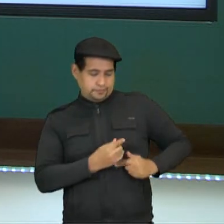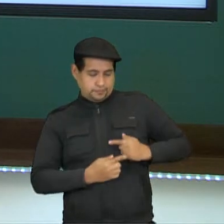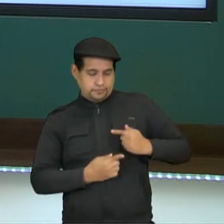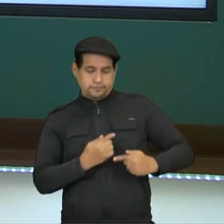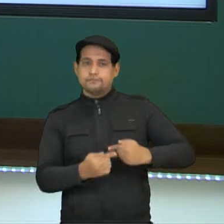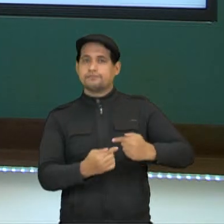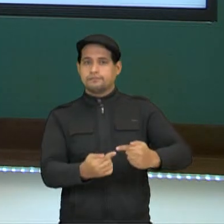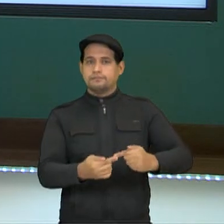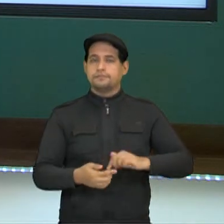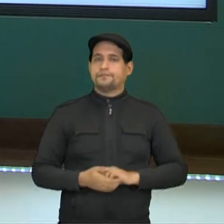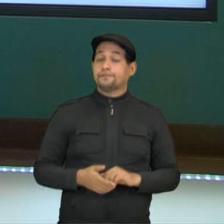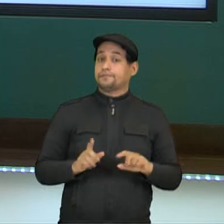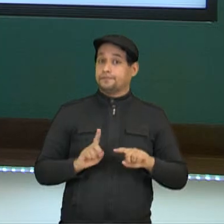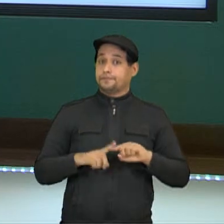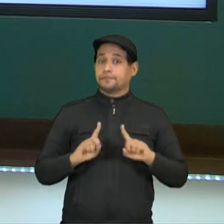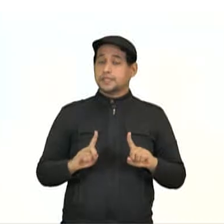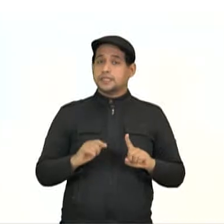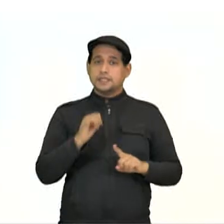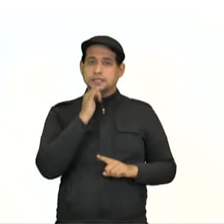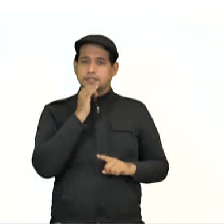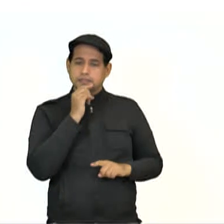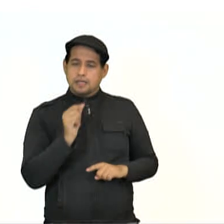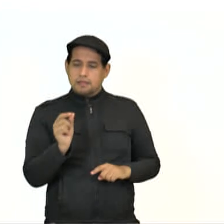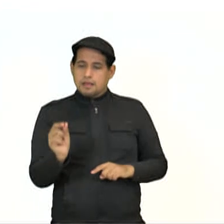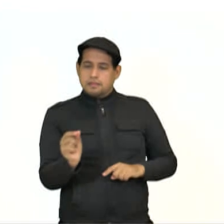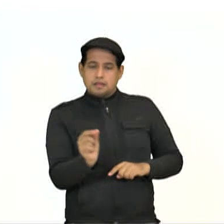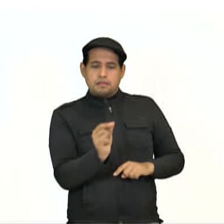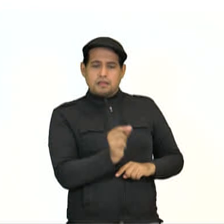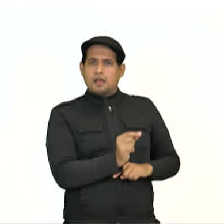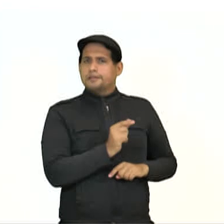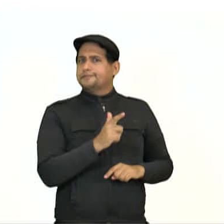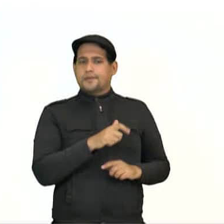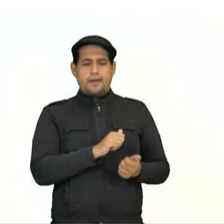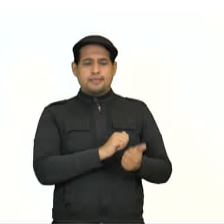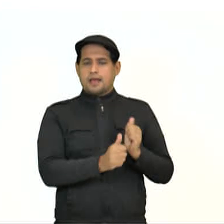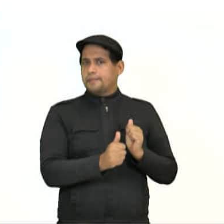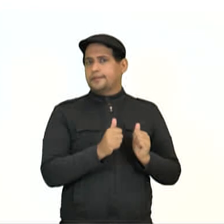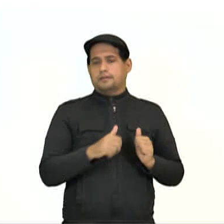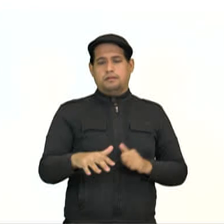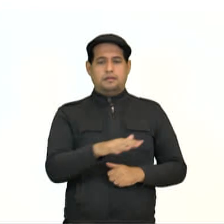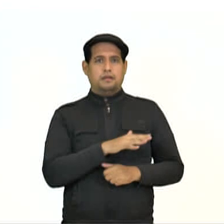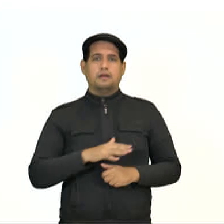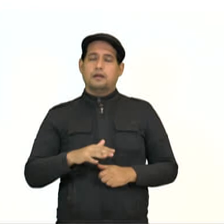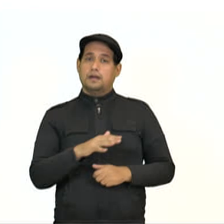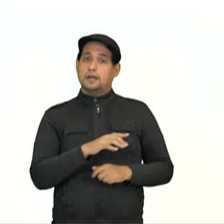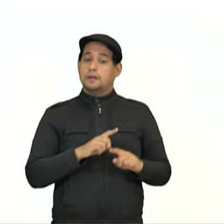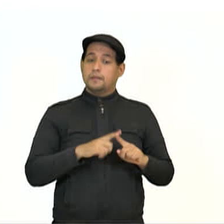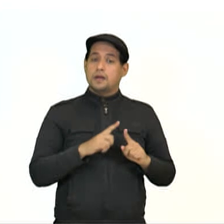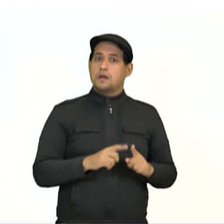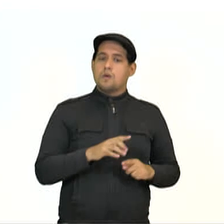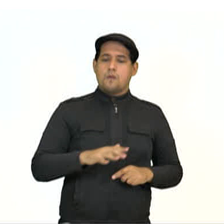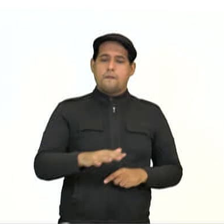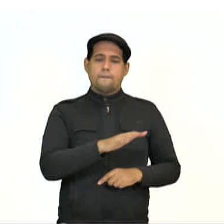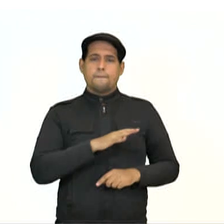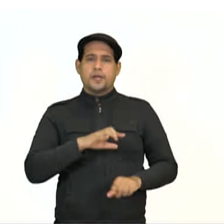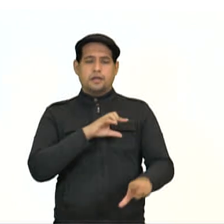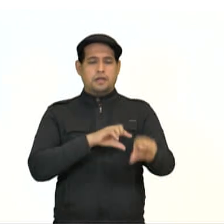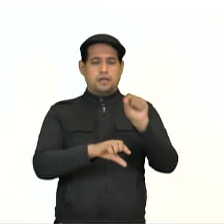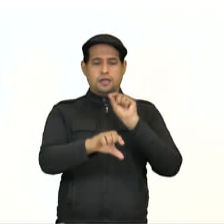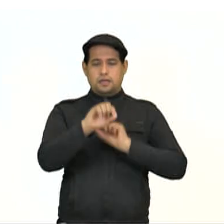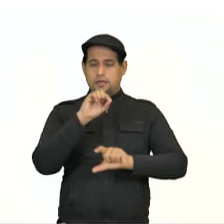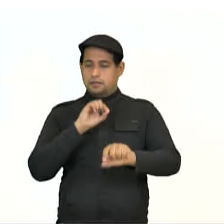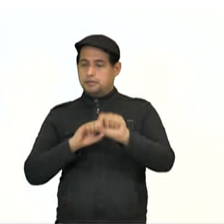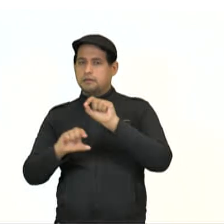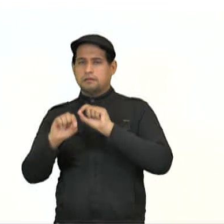geração. Então, os indivíduos, eles não se adaptam ao meio. O meio é que seleciona os